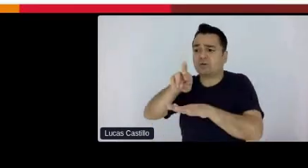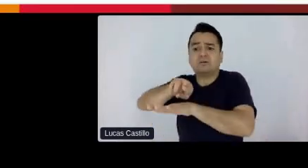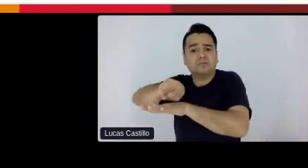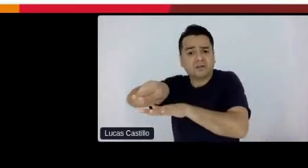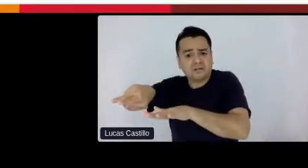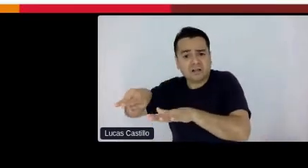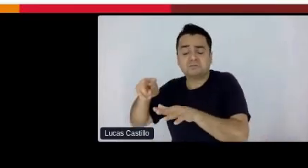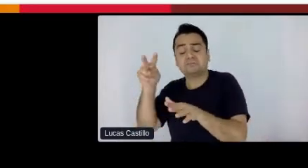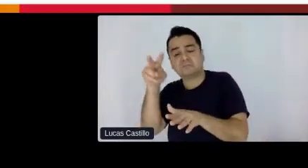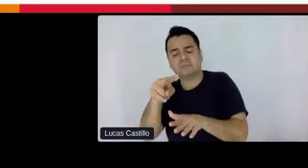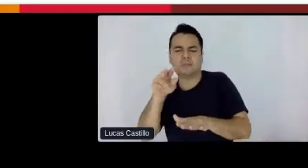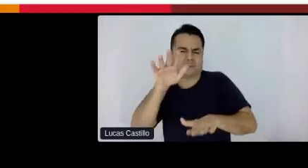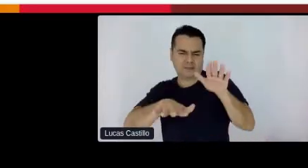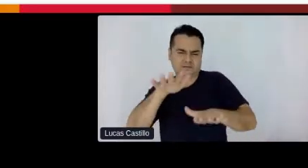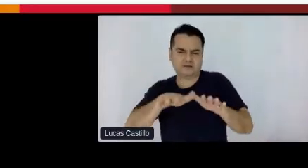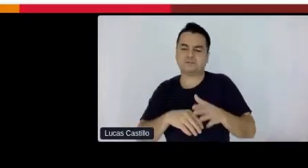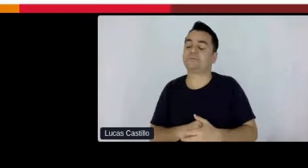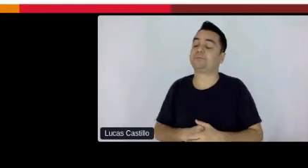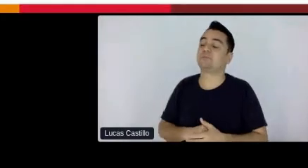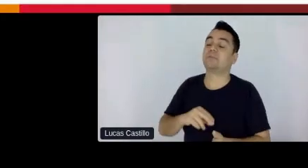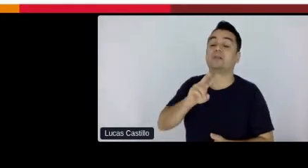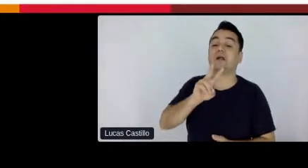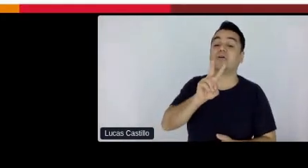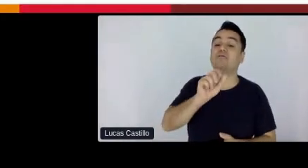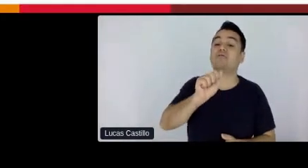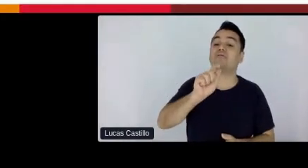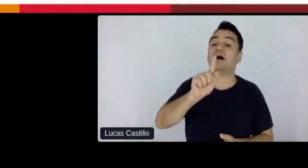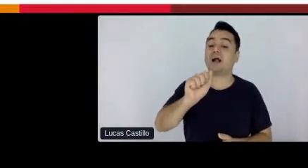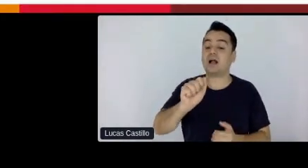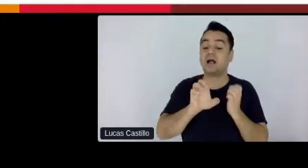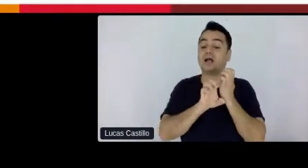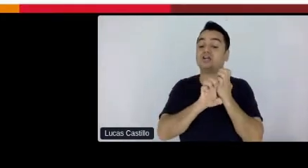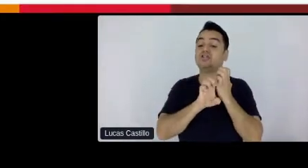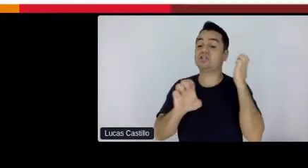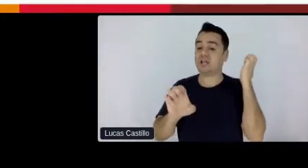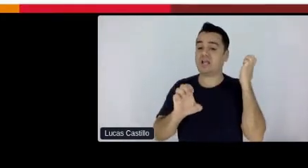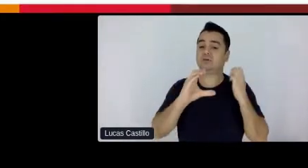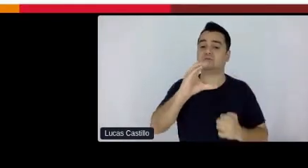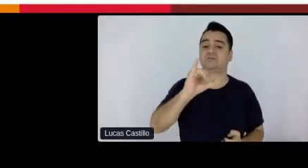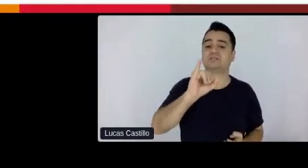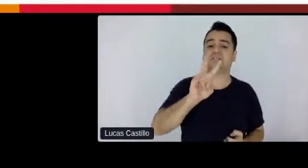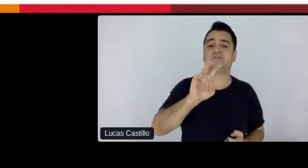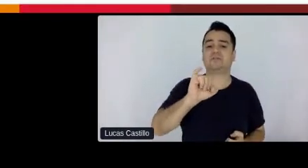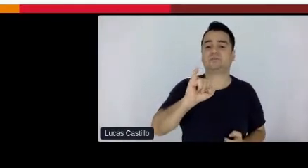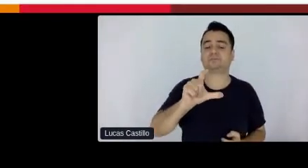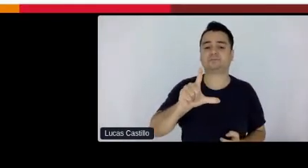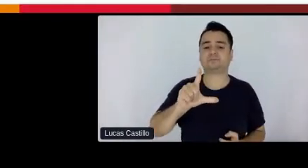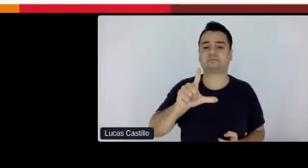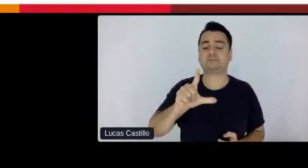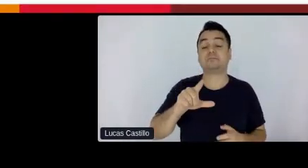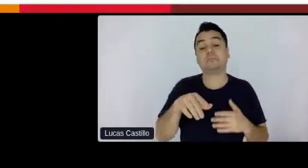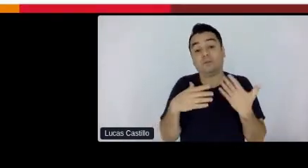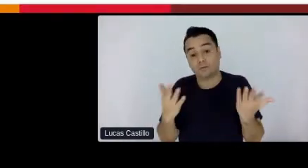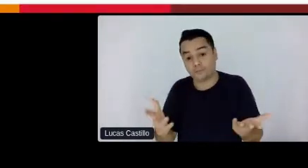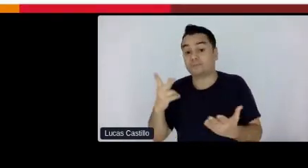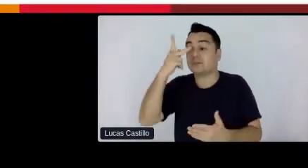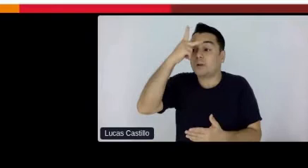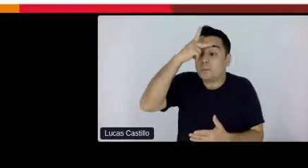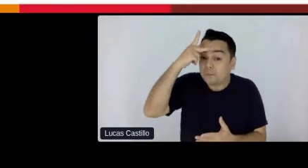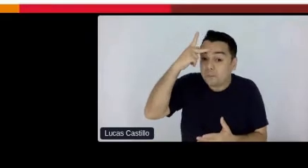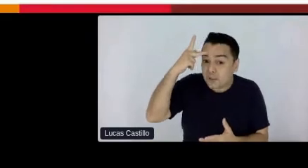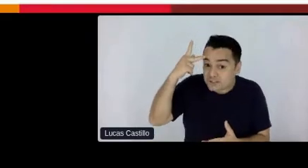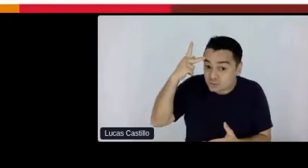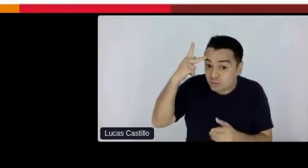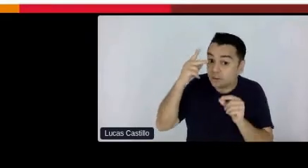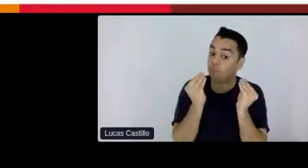de emprego escrito assim, vaga para engenheiro civil. Que tal você começar a utilizar vaga para pessoas formadas em